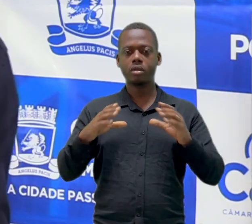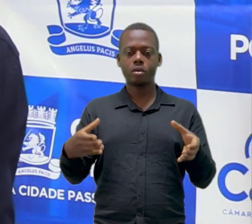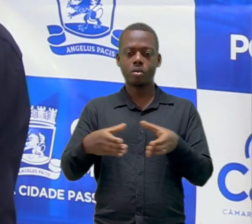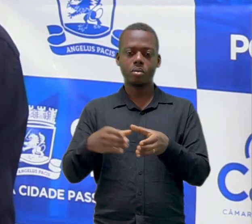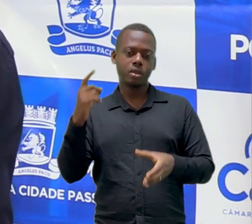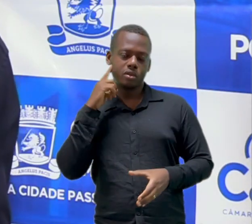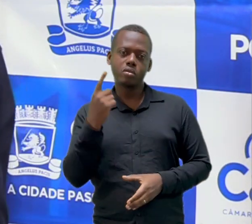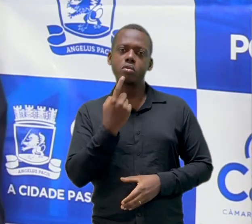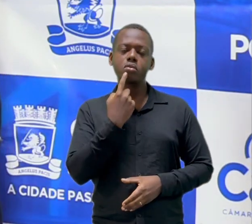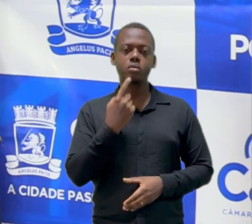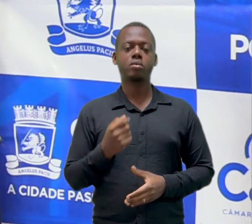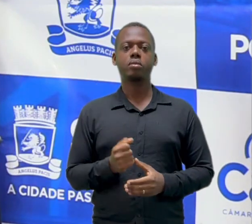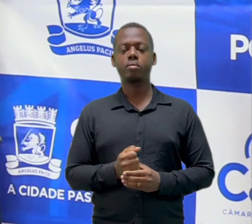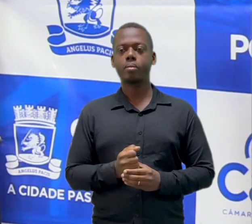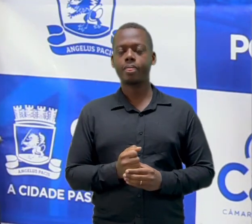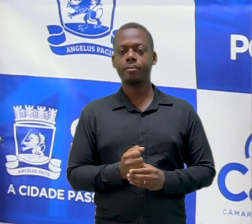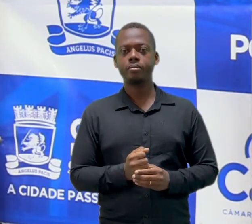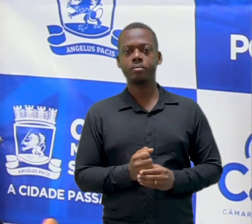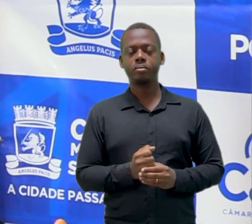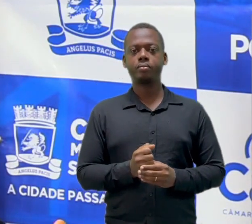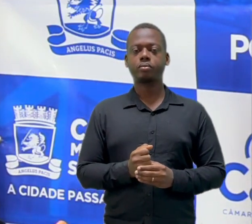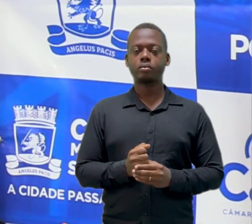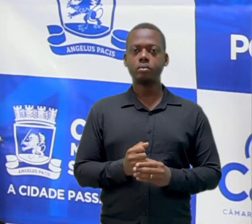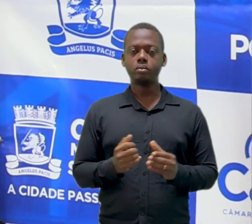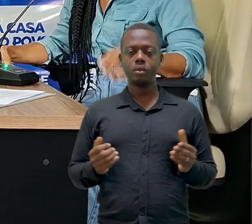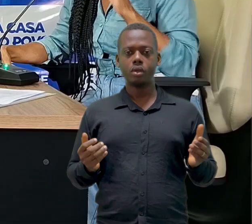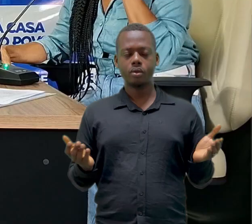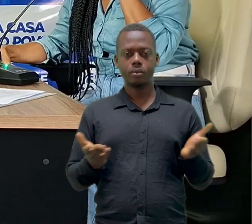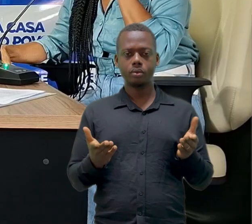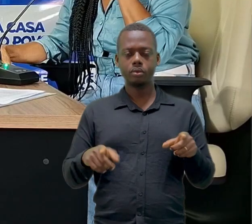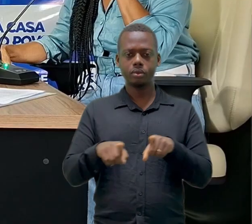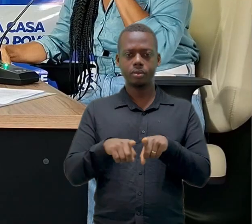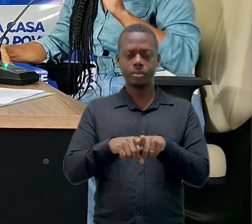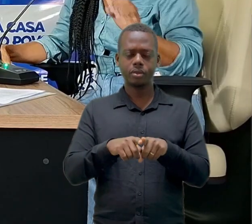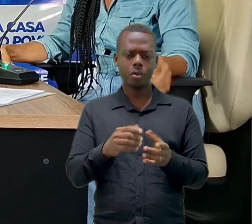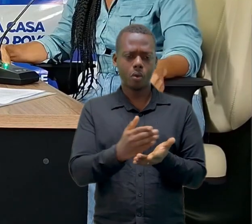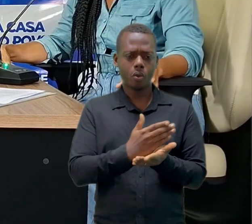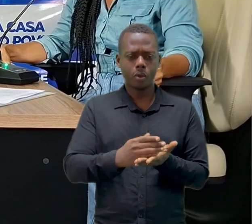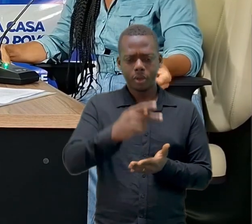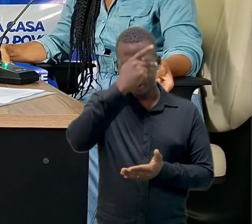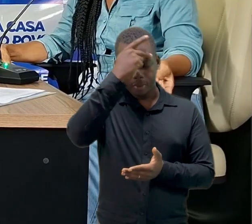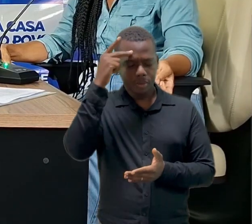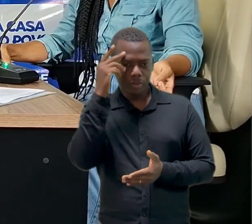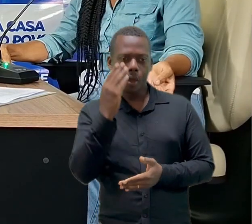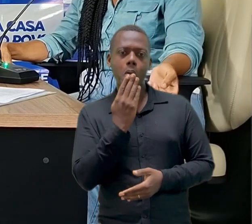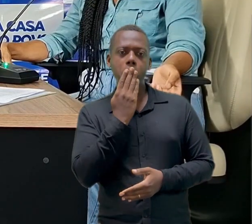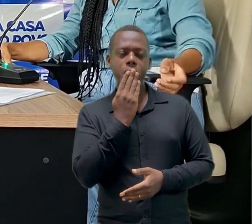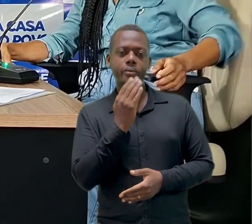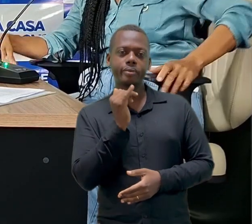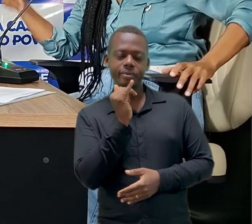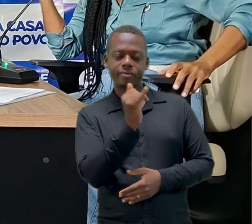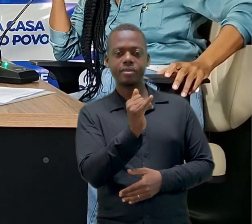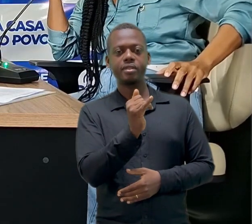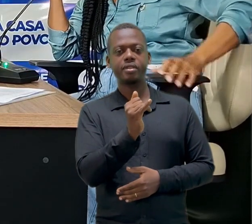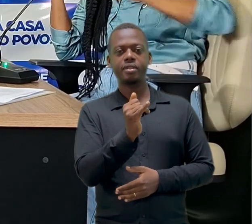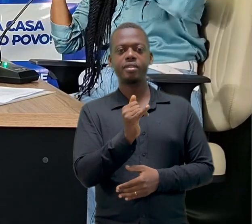fazer um recorte aqui para desmistificar também. Sim. Algumas pessoas ainda utilizam o termo mudo. Muitas pessoas.